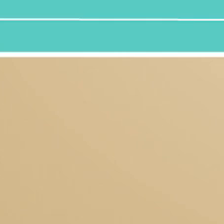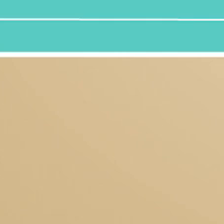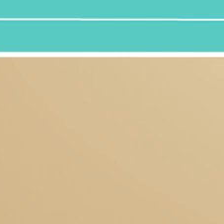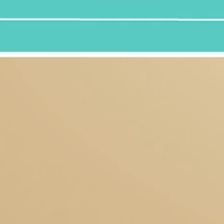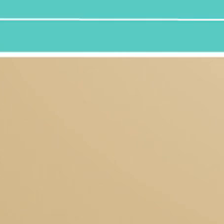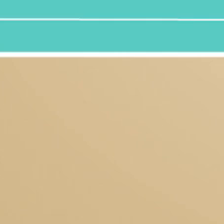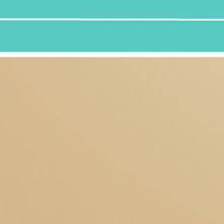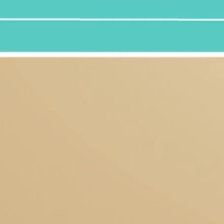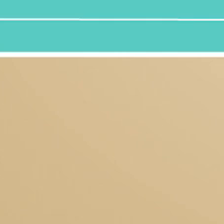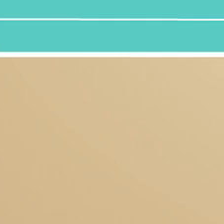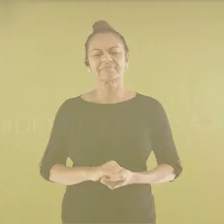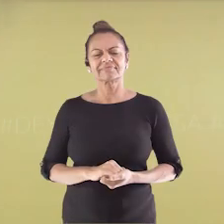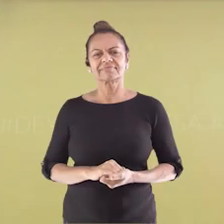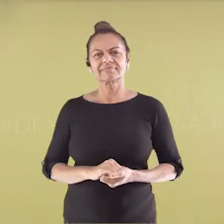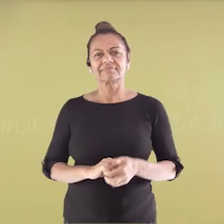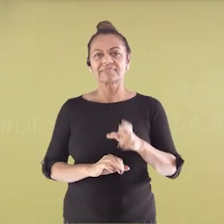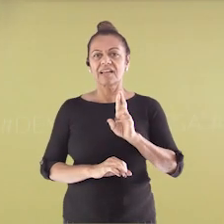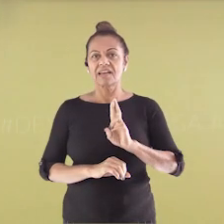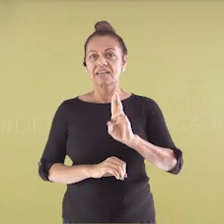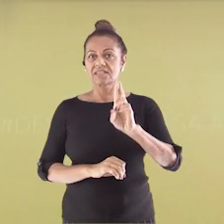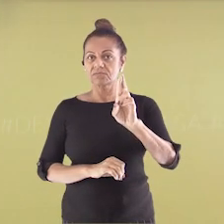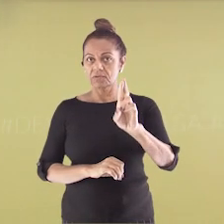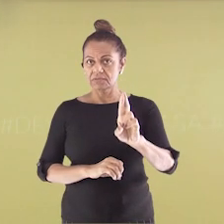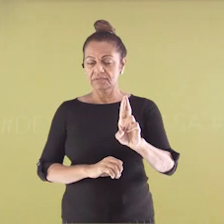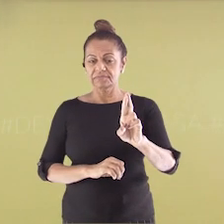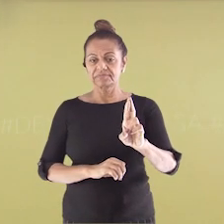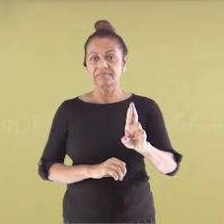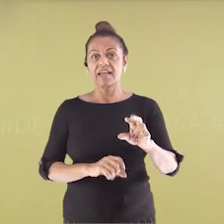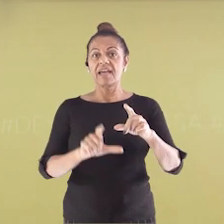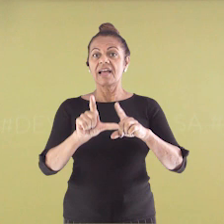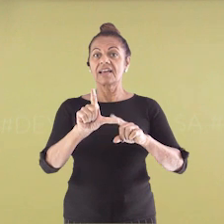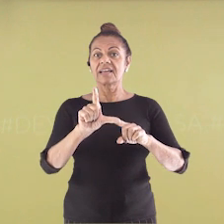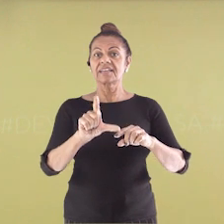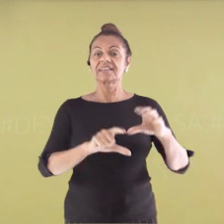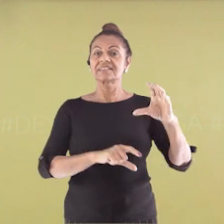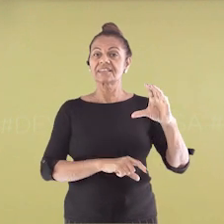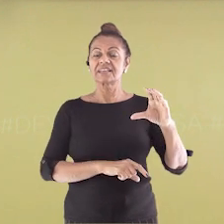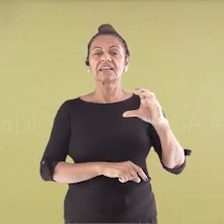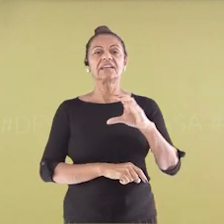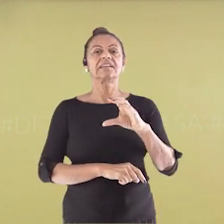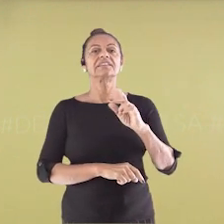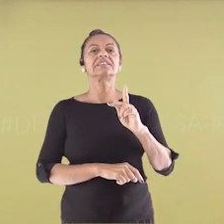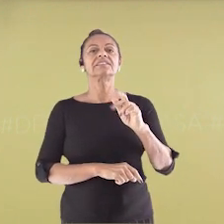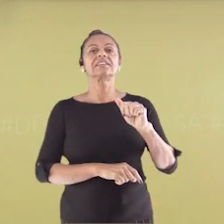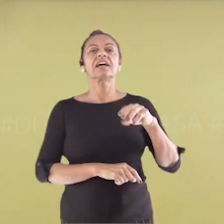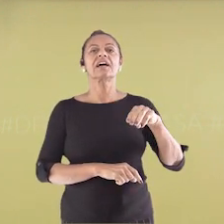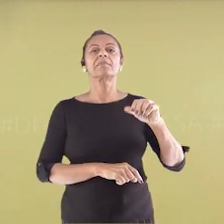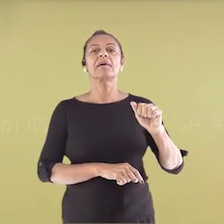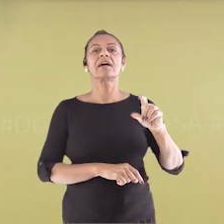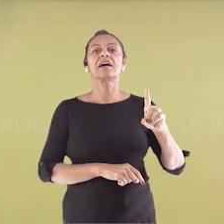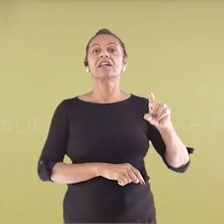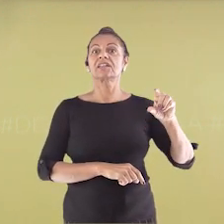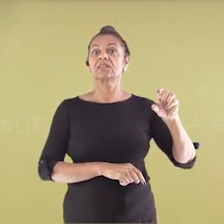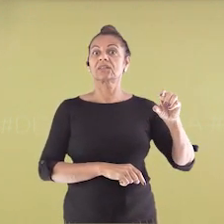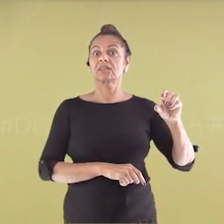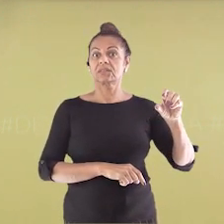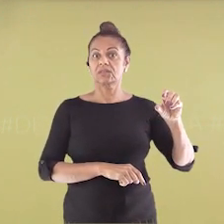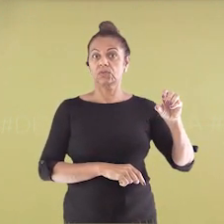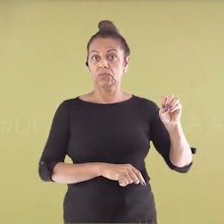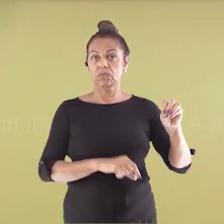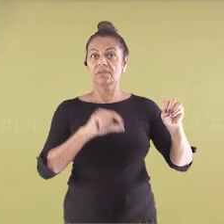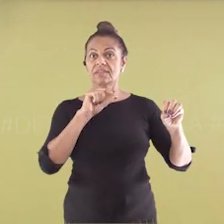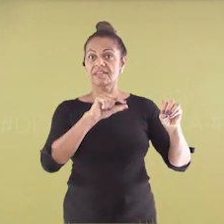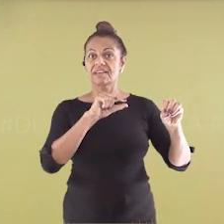Resposta da questão 2, letra C, chamada. As chamadas são os textinhos curtos